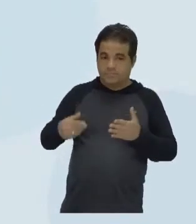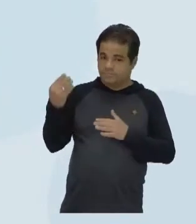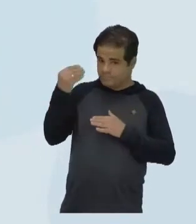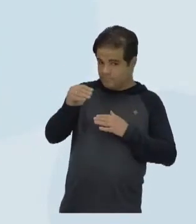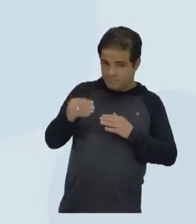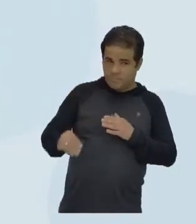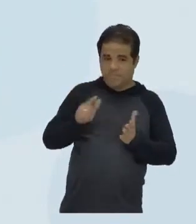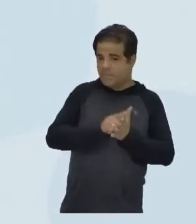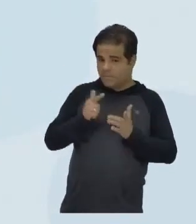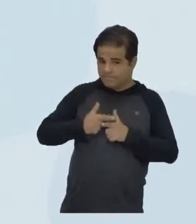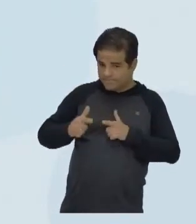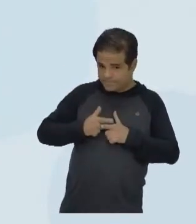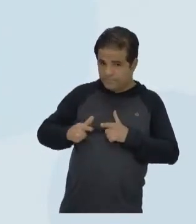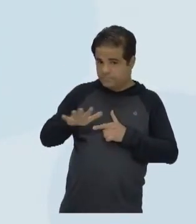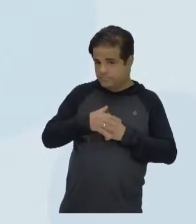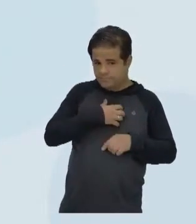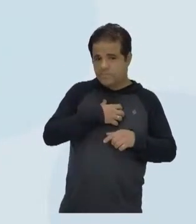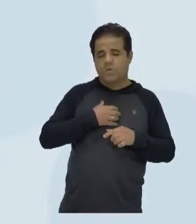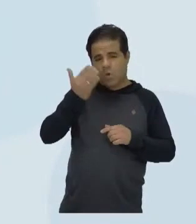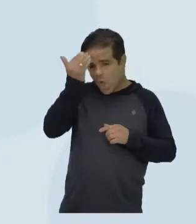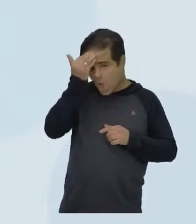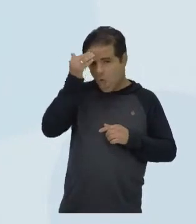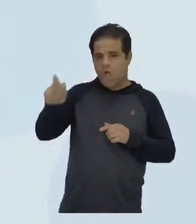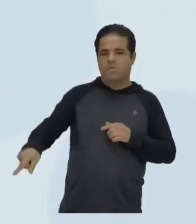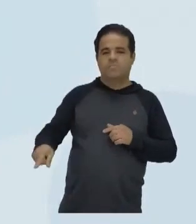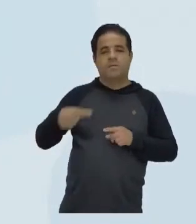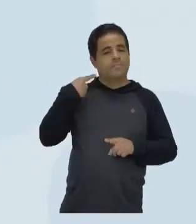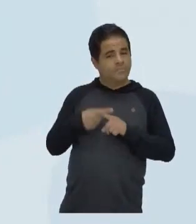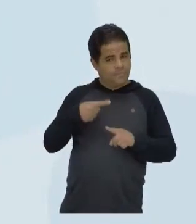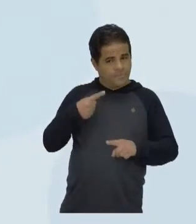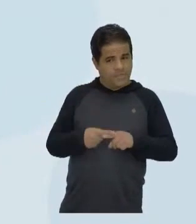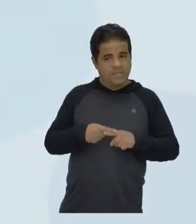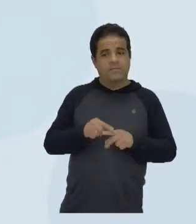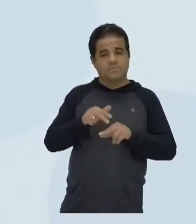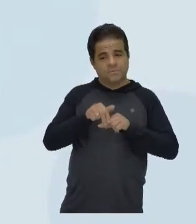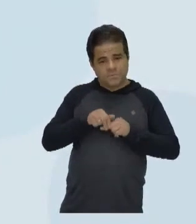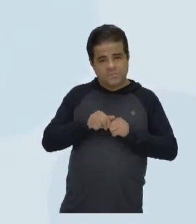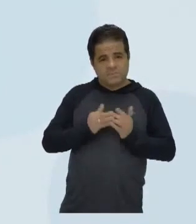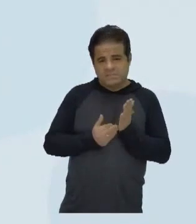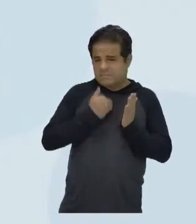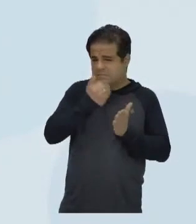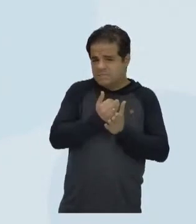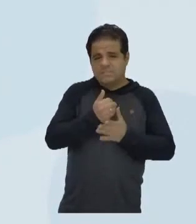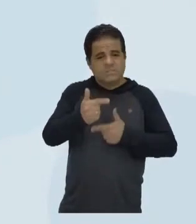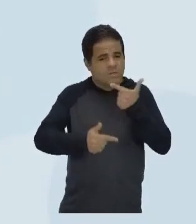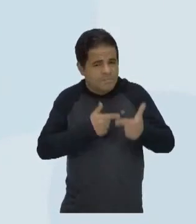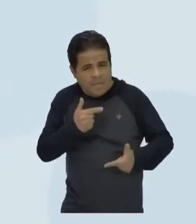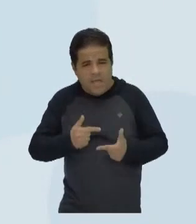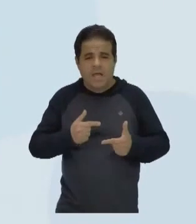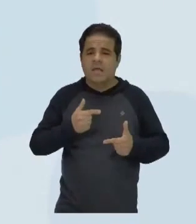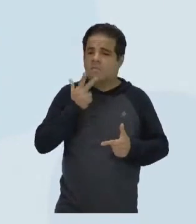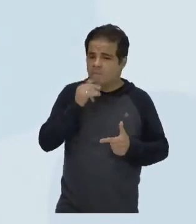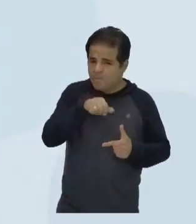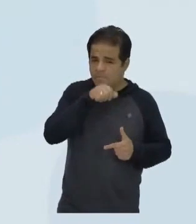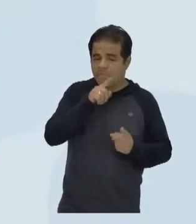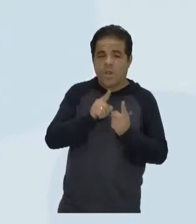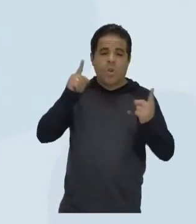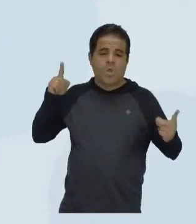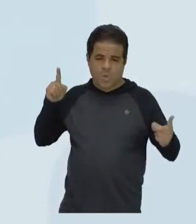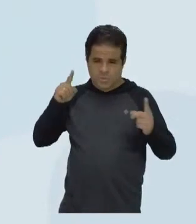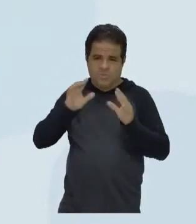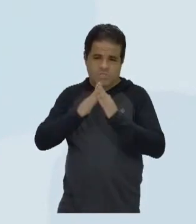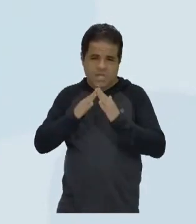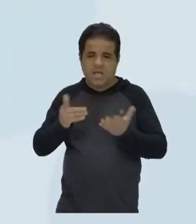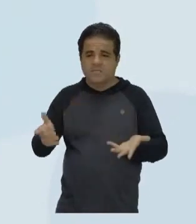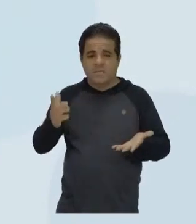atribuem parte do problema ao sentimento de culpa. Isso porque, devido ao excesso de trabalho, os pais ficam muito tempo longe de casa